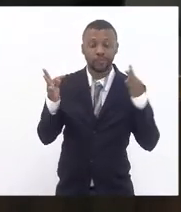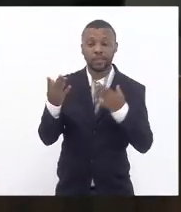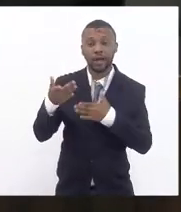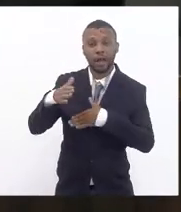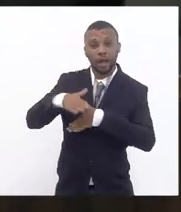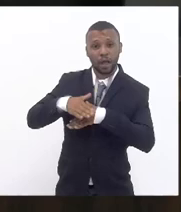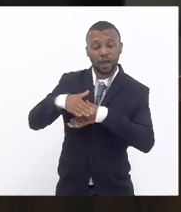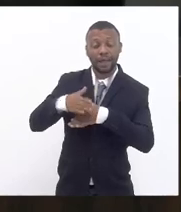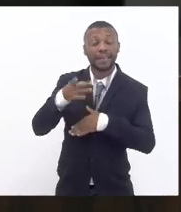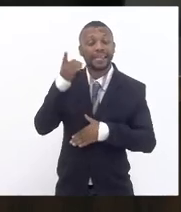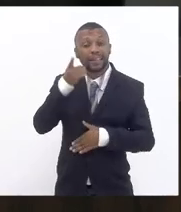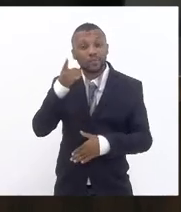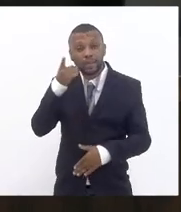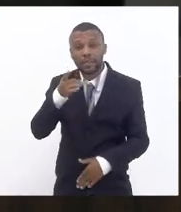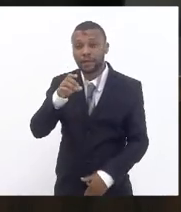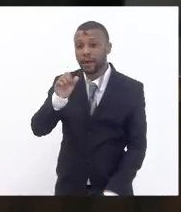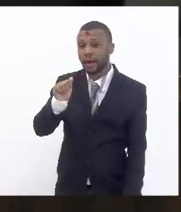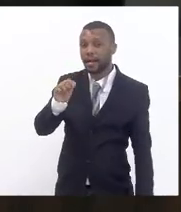Deputada Adriana Baltazar.